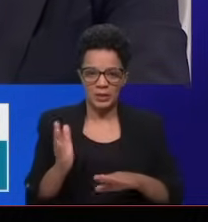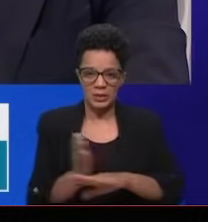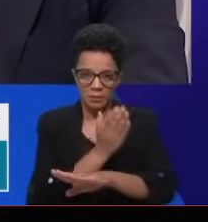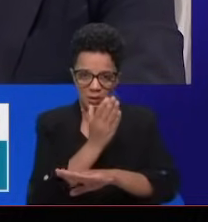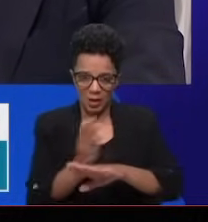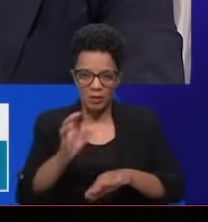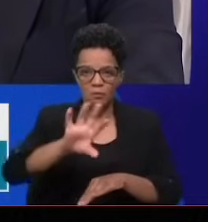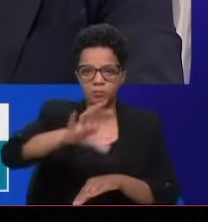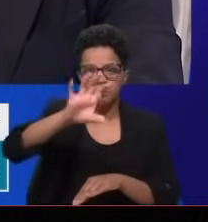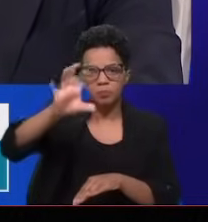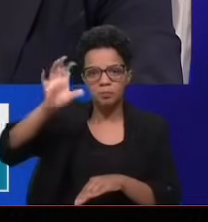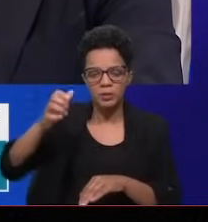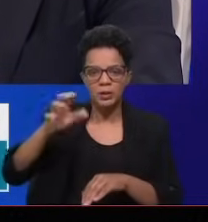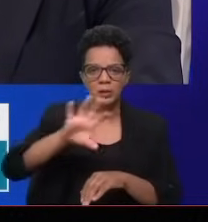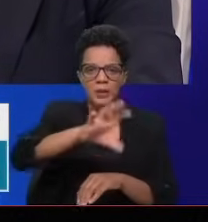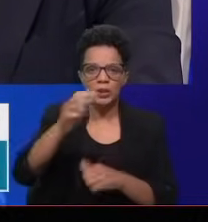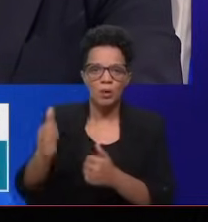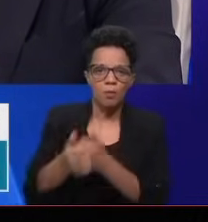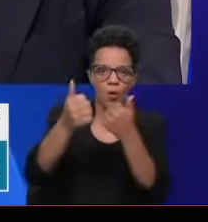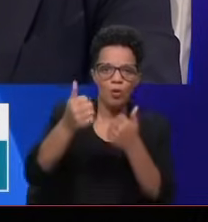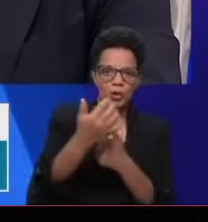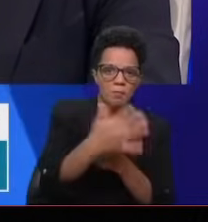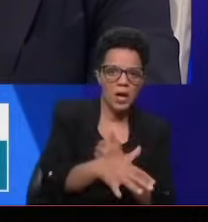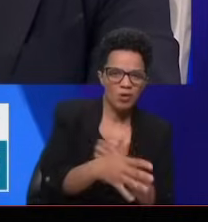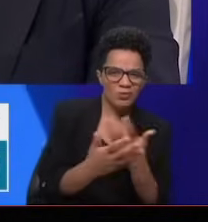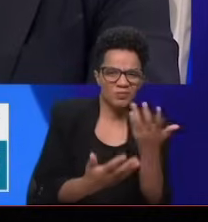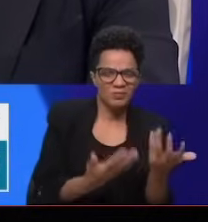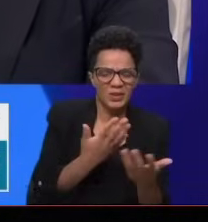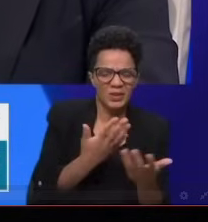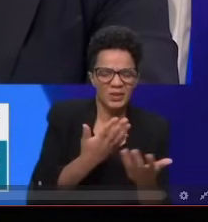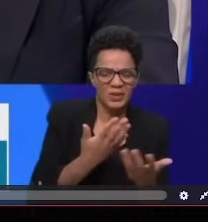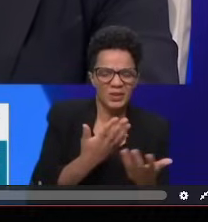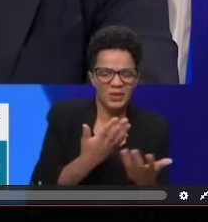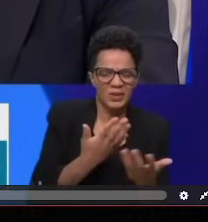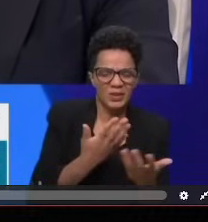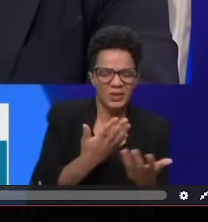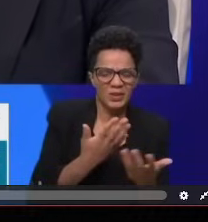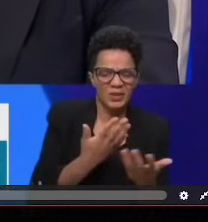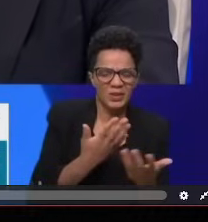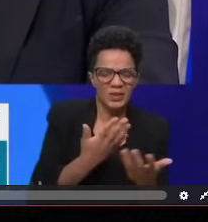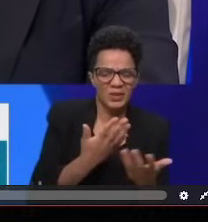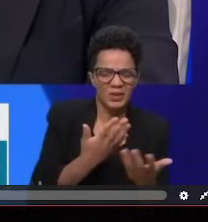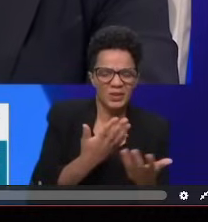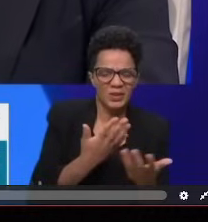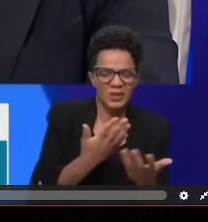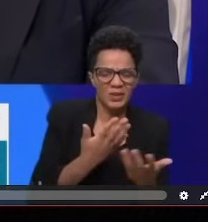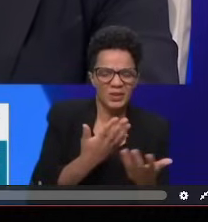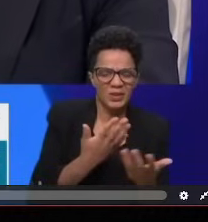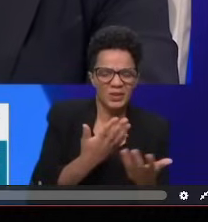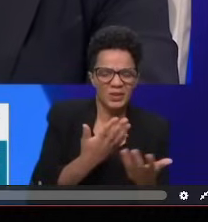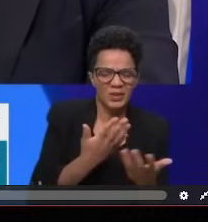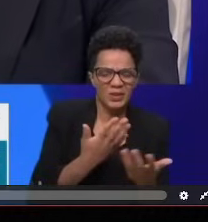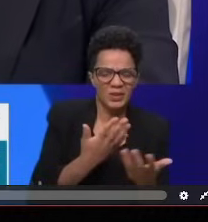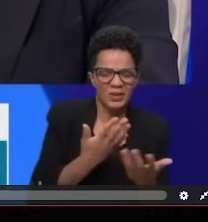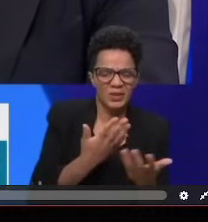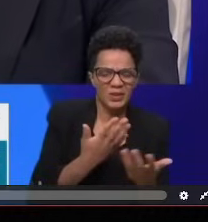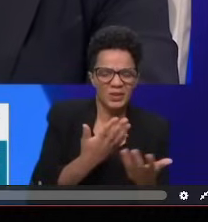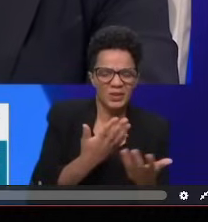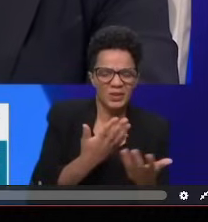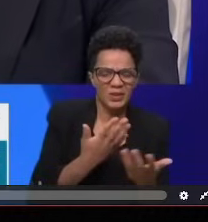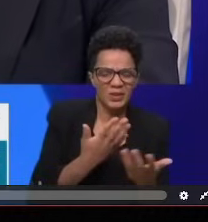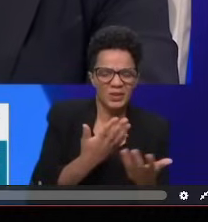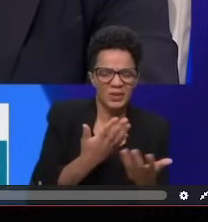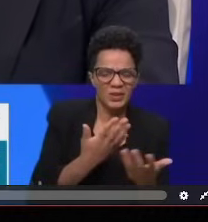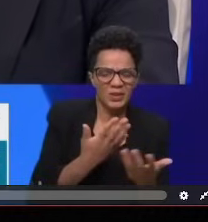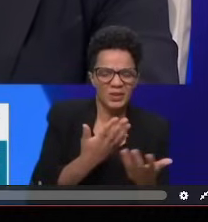nacionalidades entre as boas e as más este tipo de discurso mas não parece que ele tenha feito isso ele até disse que não ele até fez questão de